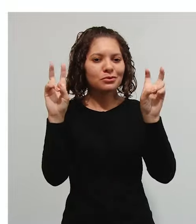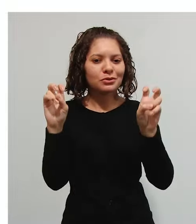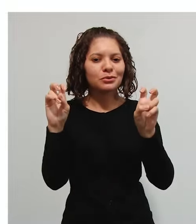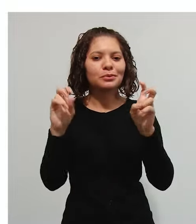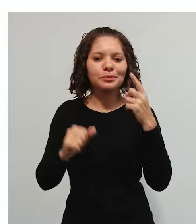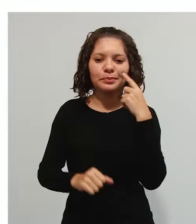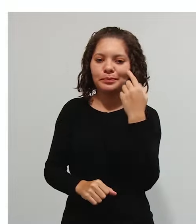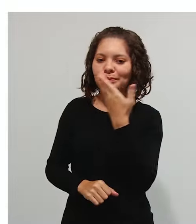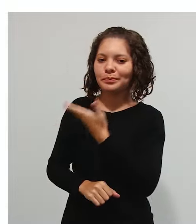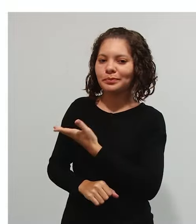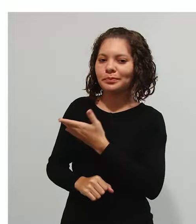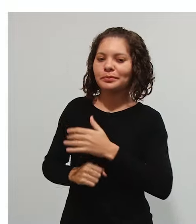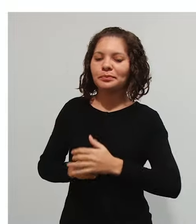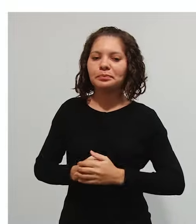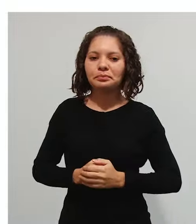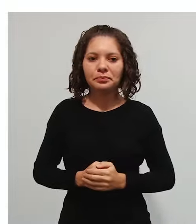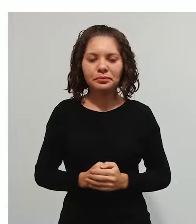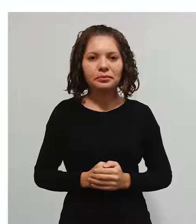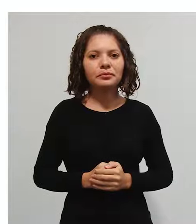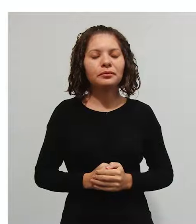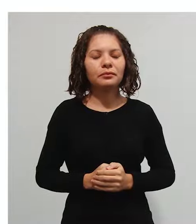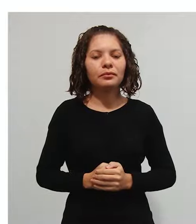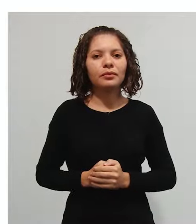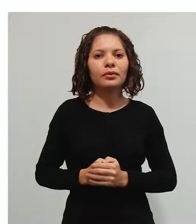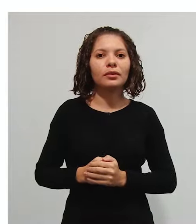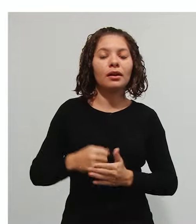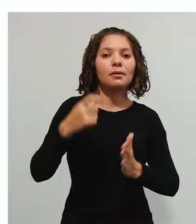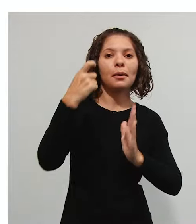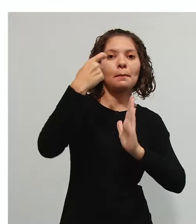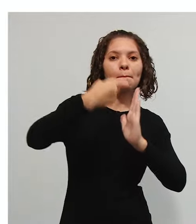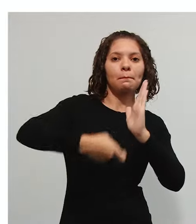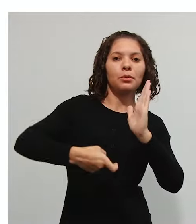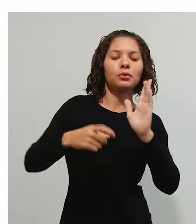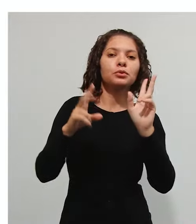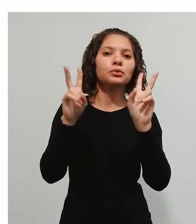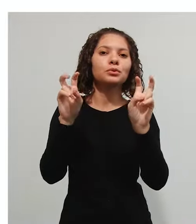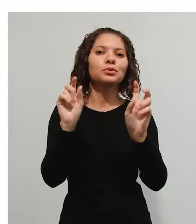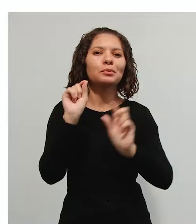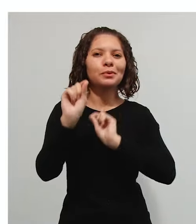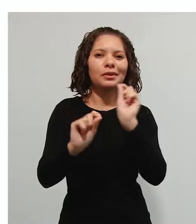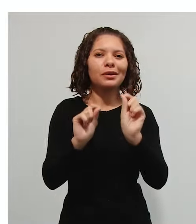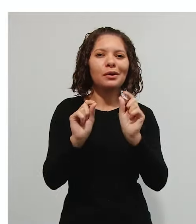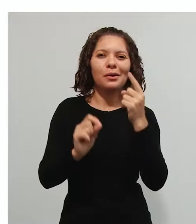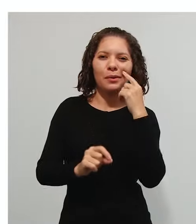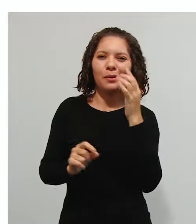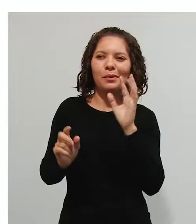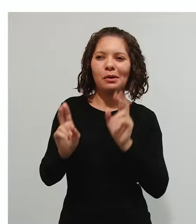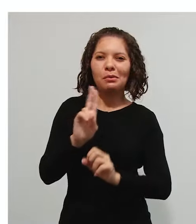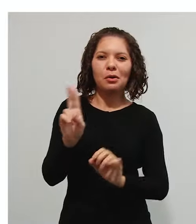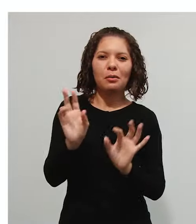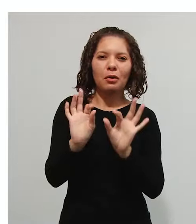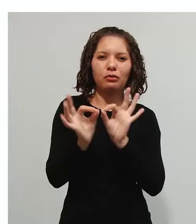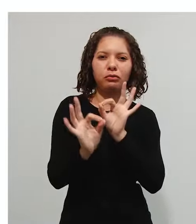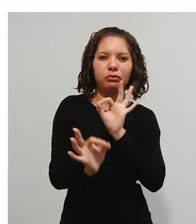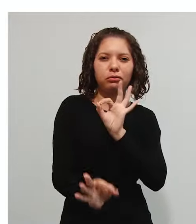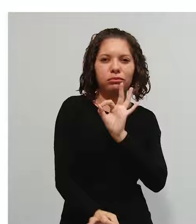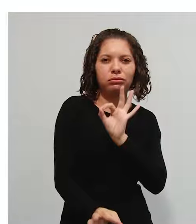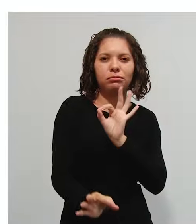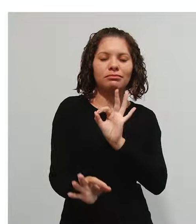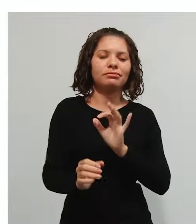155 que é o imposto sobre operações relativas o nome dele já gigantesco ó imposto sobre